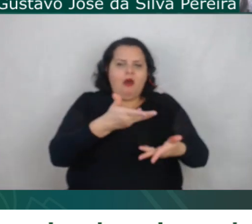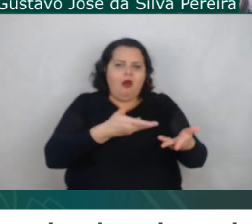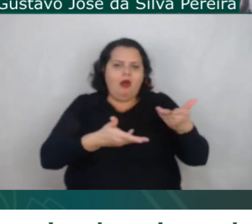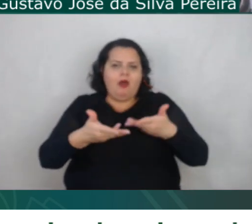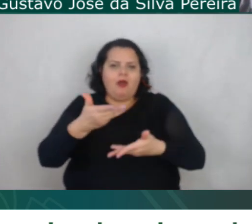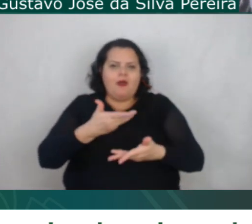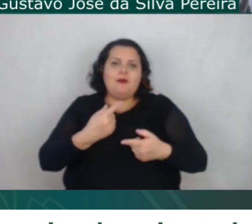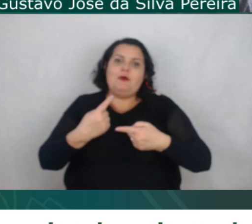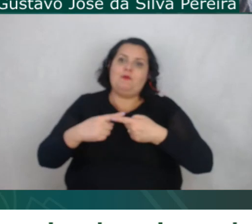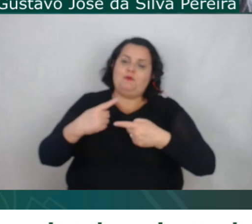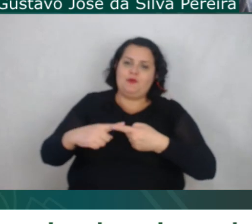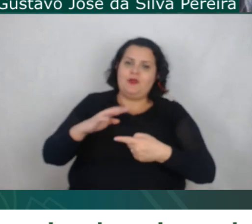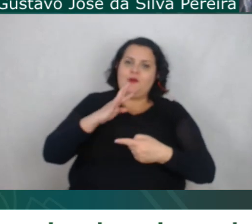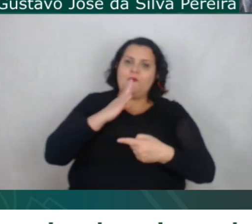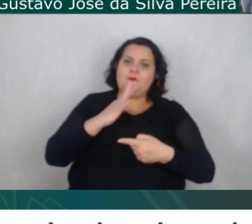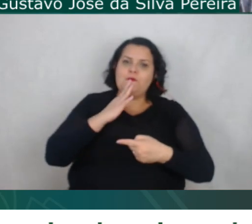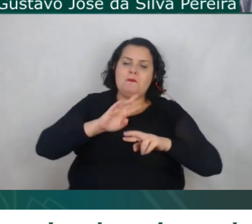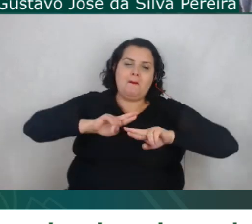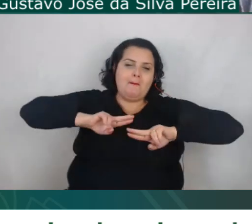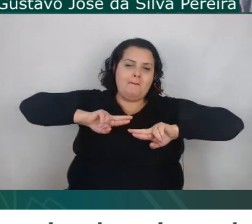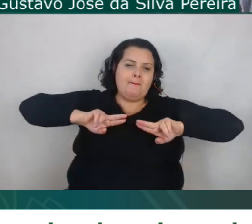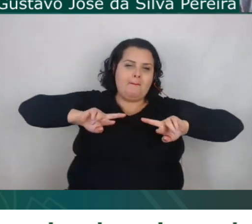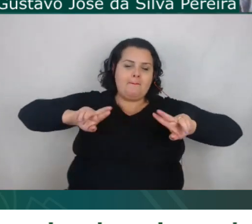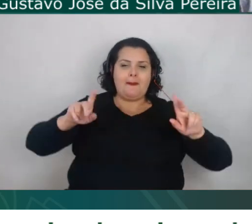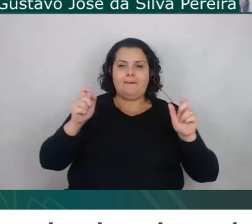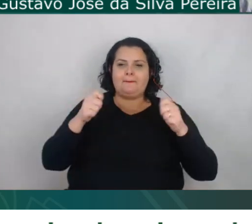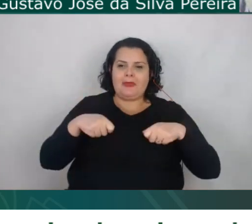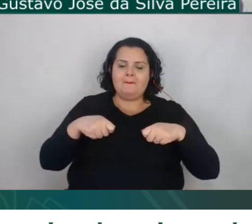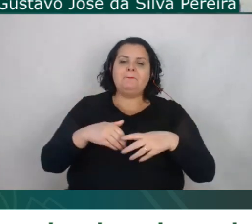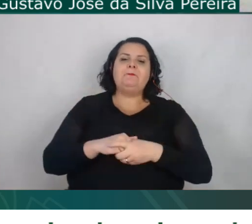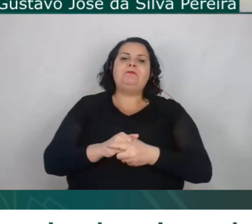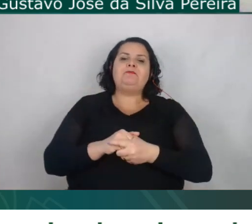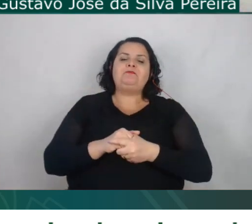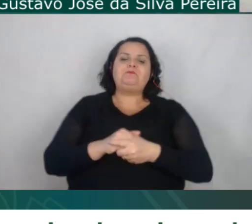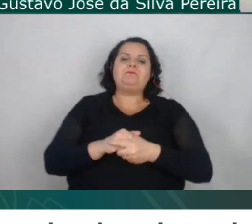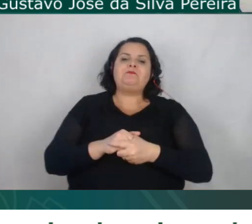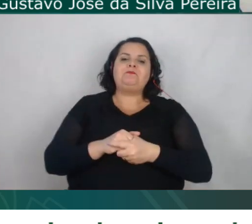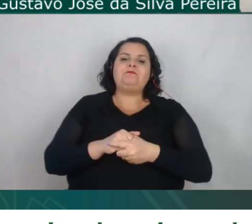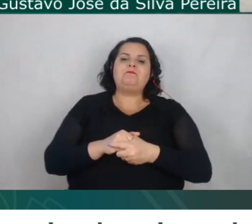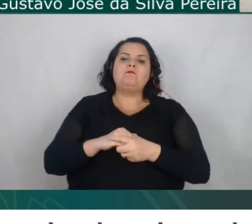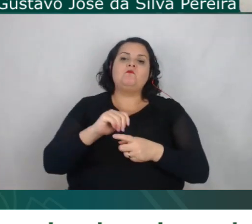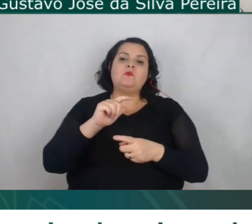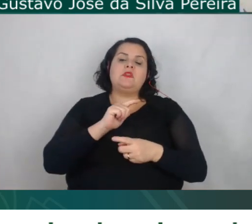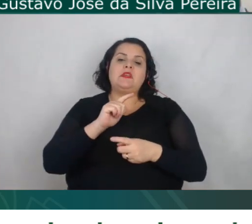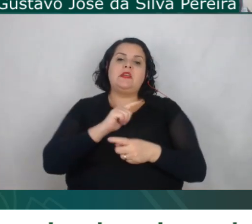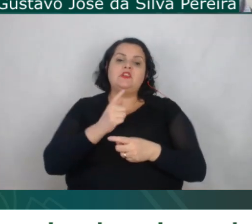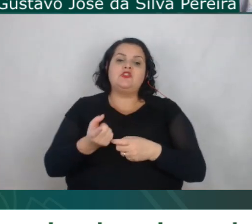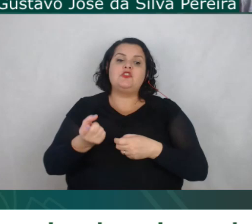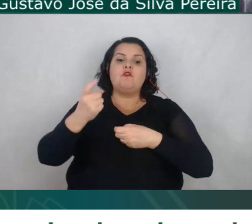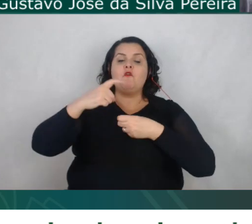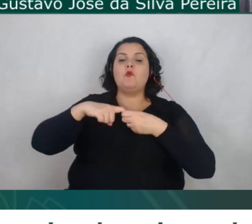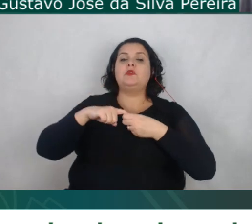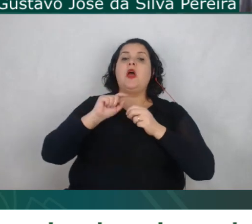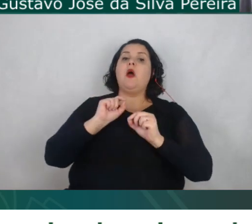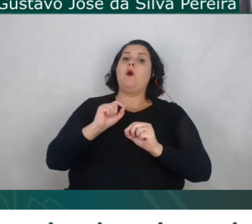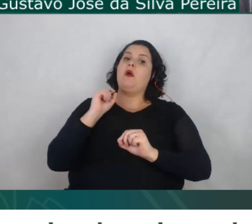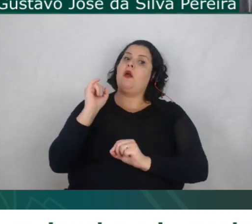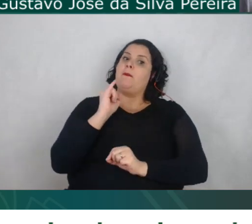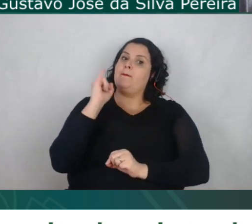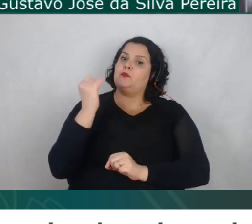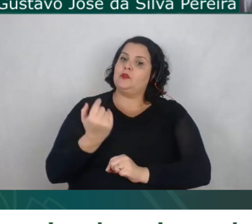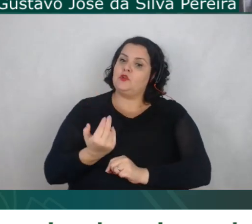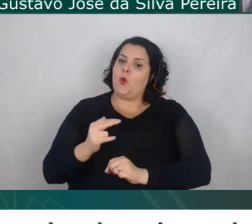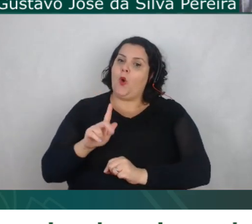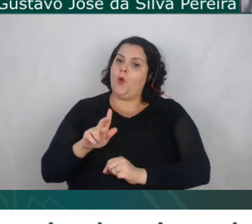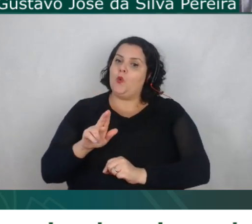de conhecimento e voltar num ponto que o Gustavo falou, o rigor das observações, o